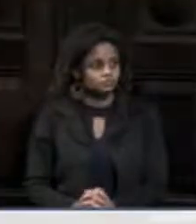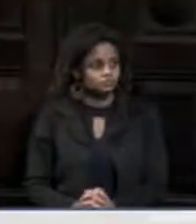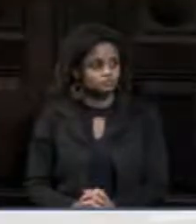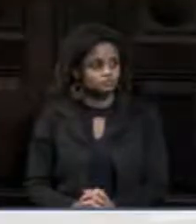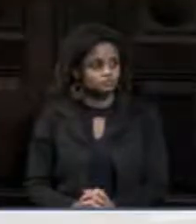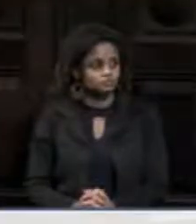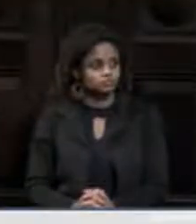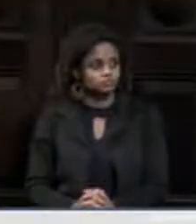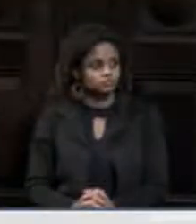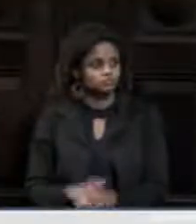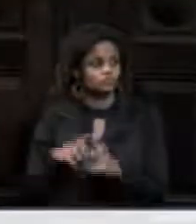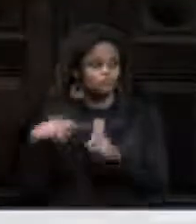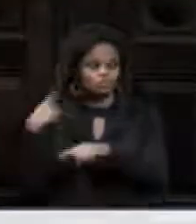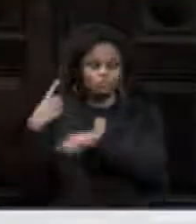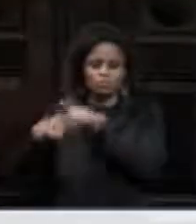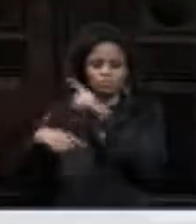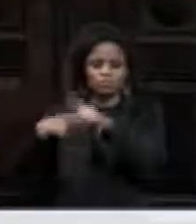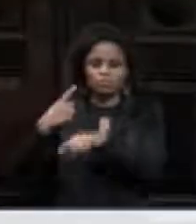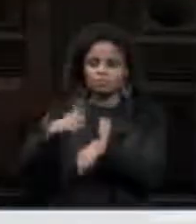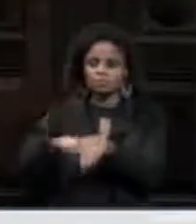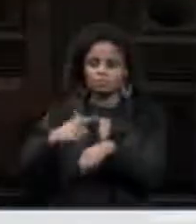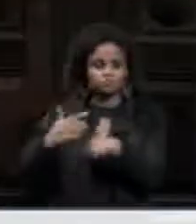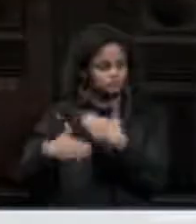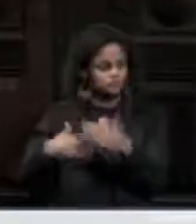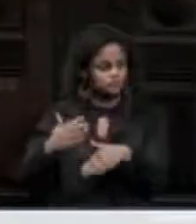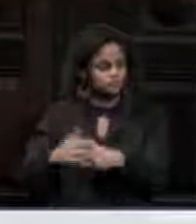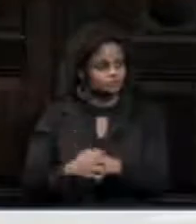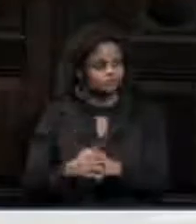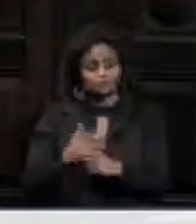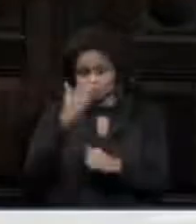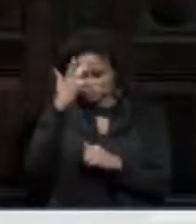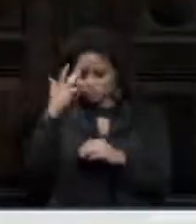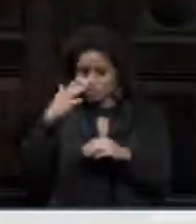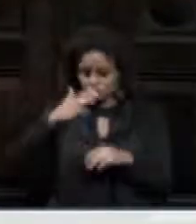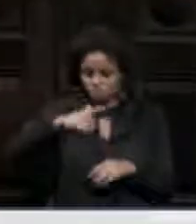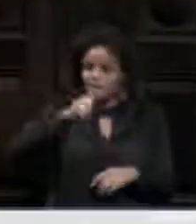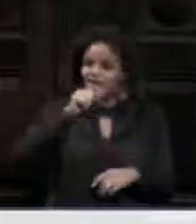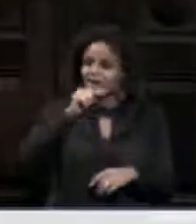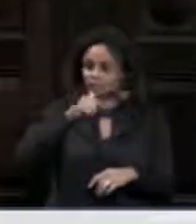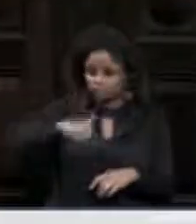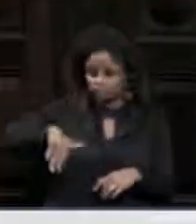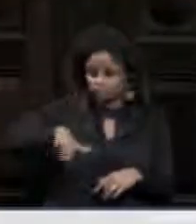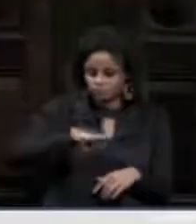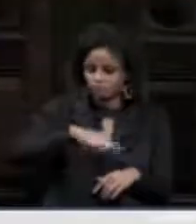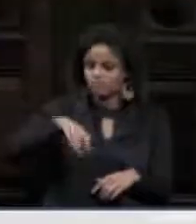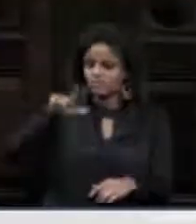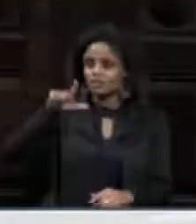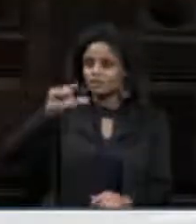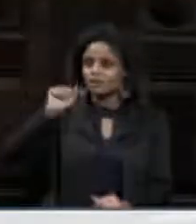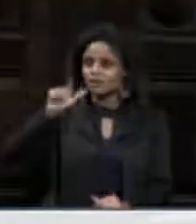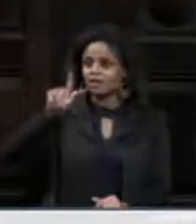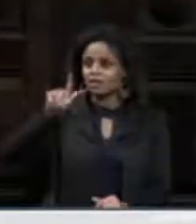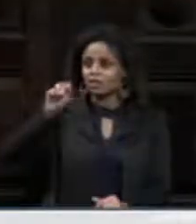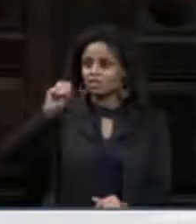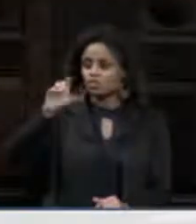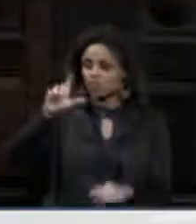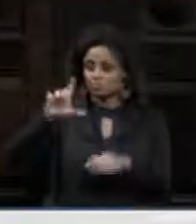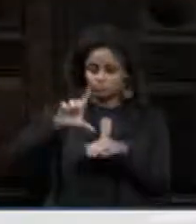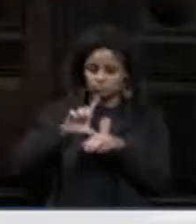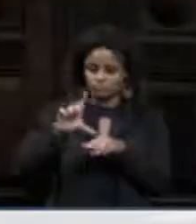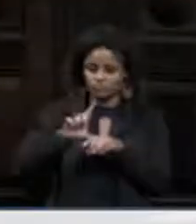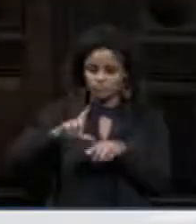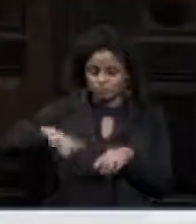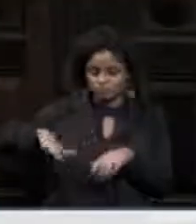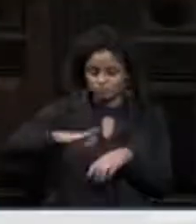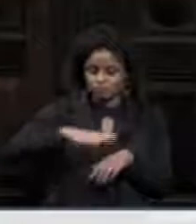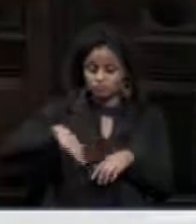e, com o aumento da população no entorno da lagoa, a baixa da salinidade, uma queda na produção de sal,